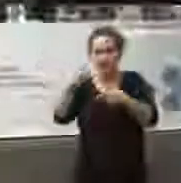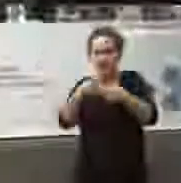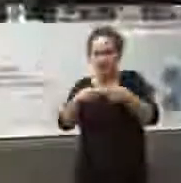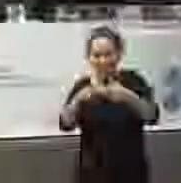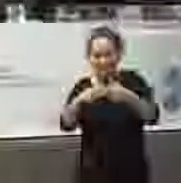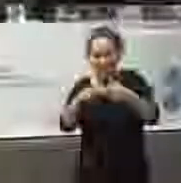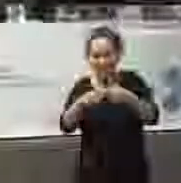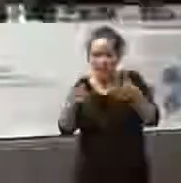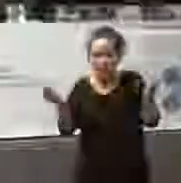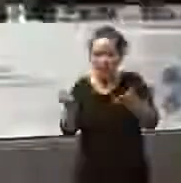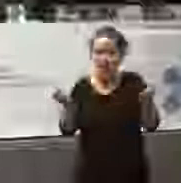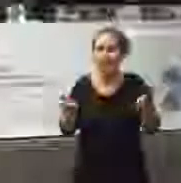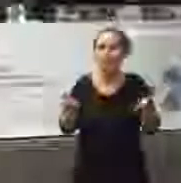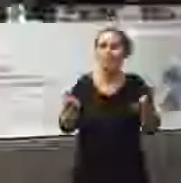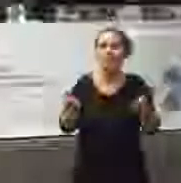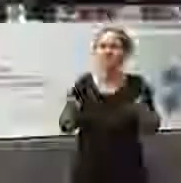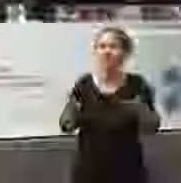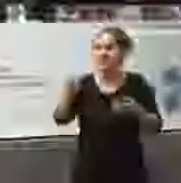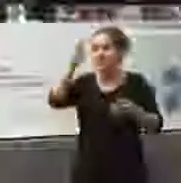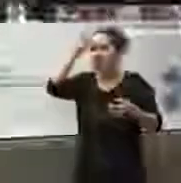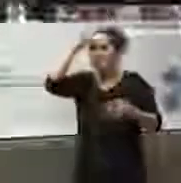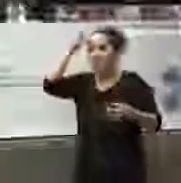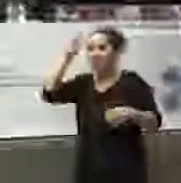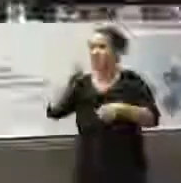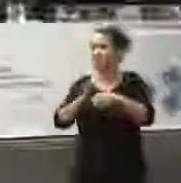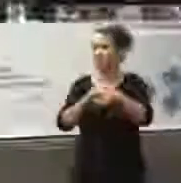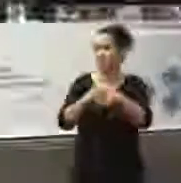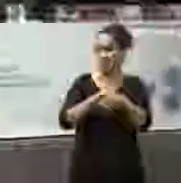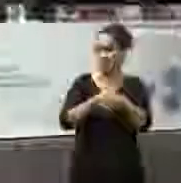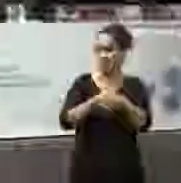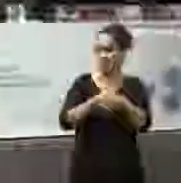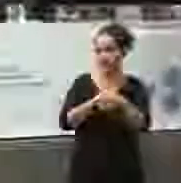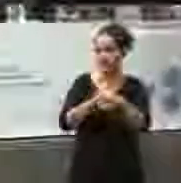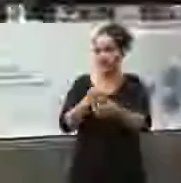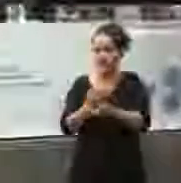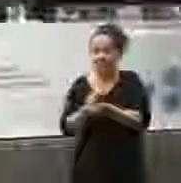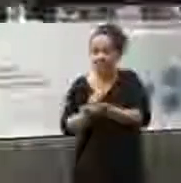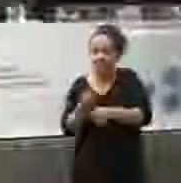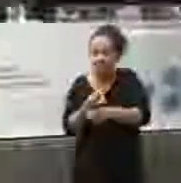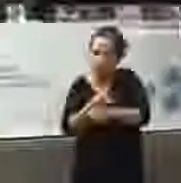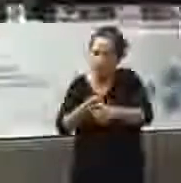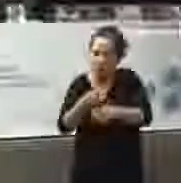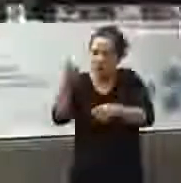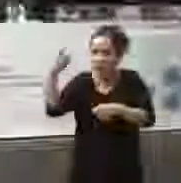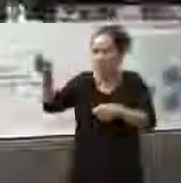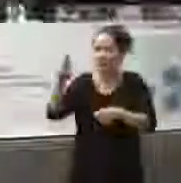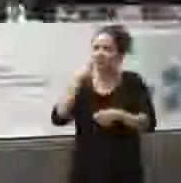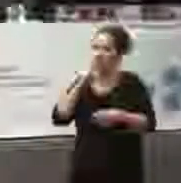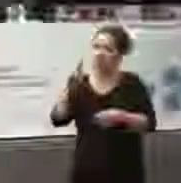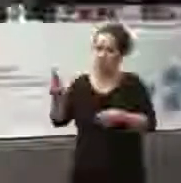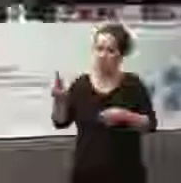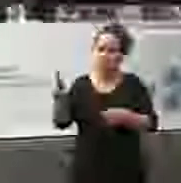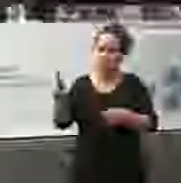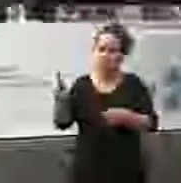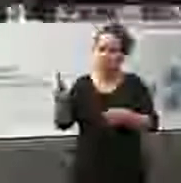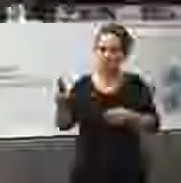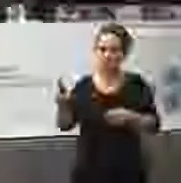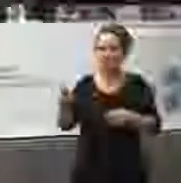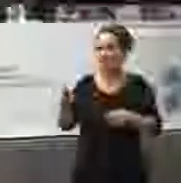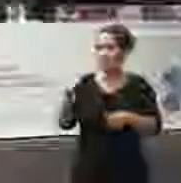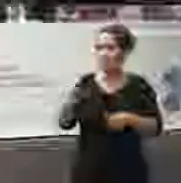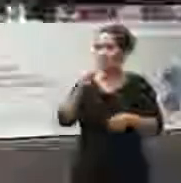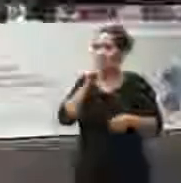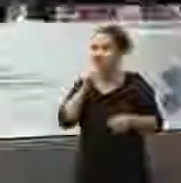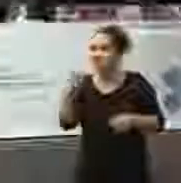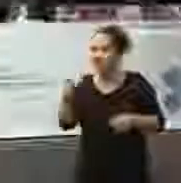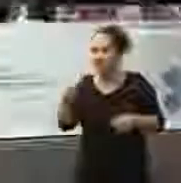e aqueles pacientes que eventualmente teriam buscado outras alternativas né que não cirúrgicas